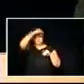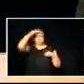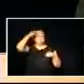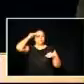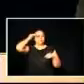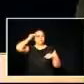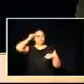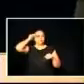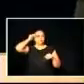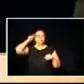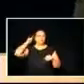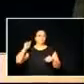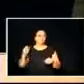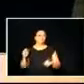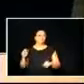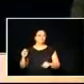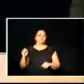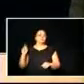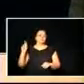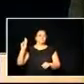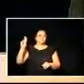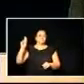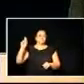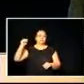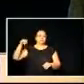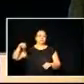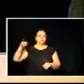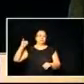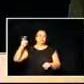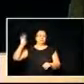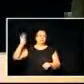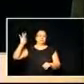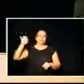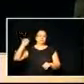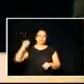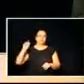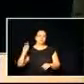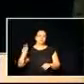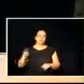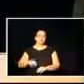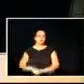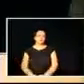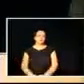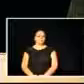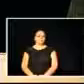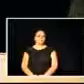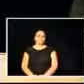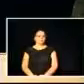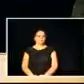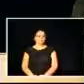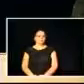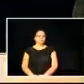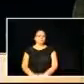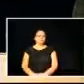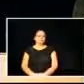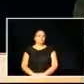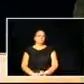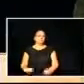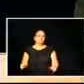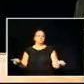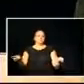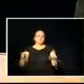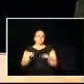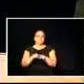a questão do aumento dos servidores públicos municipal. É só para fazer uma reflexão juntamente com esse projeto da Unital, veja bem,